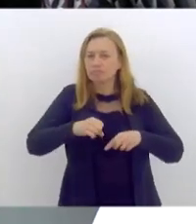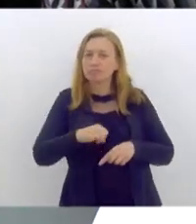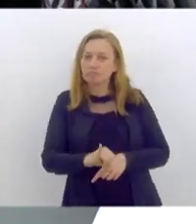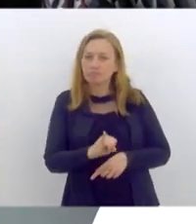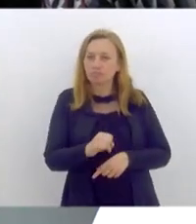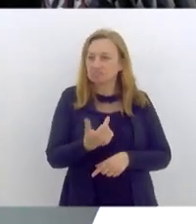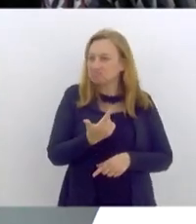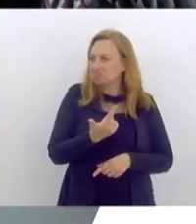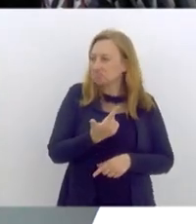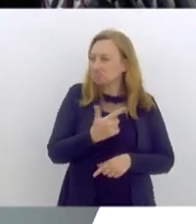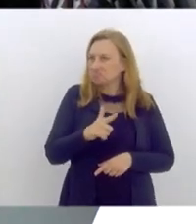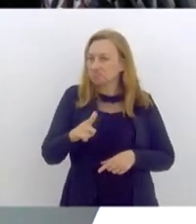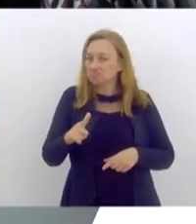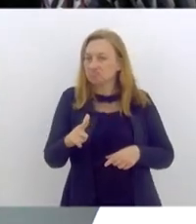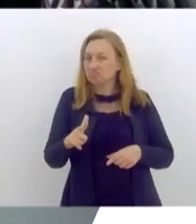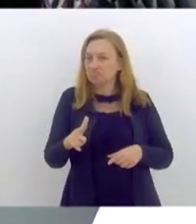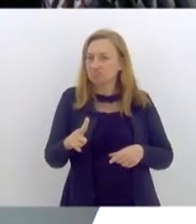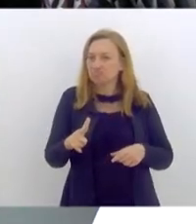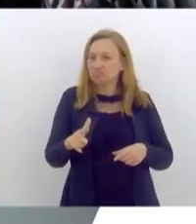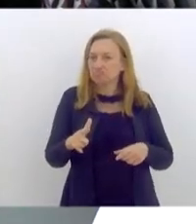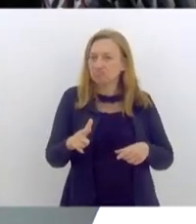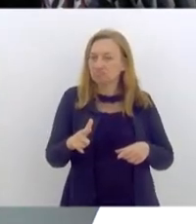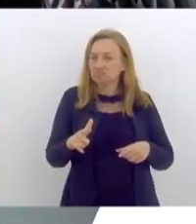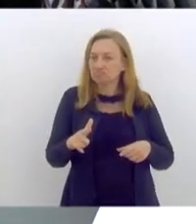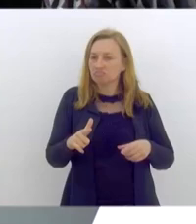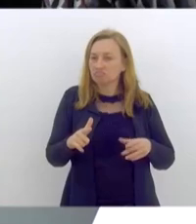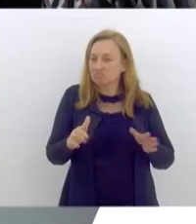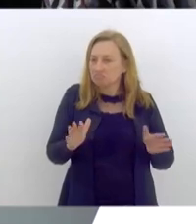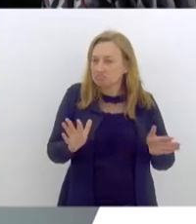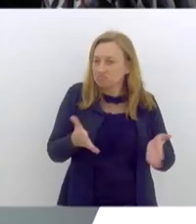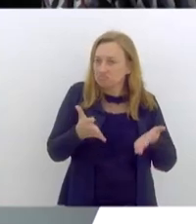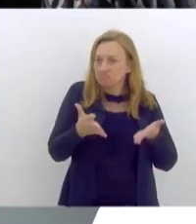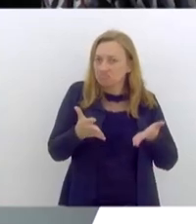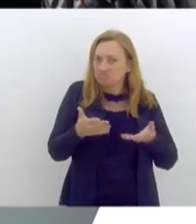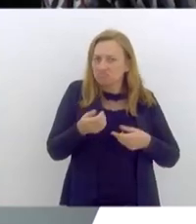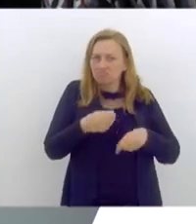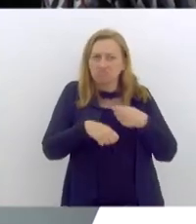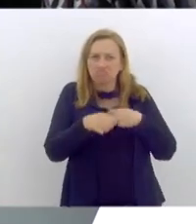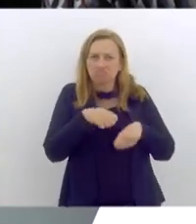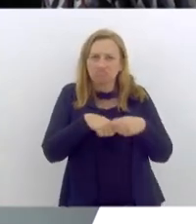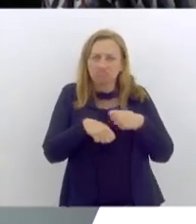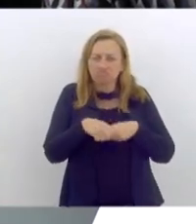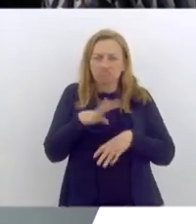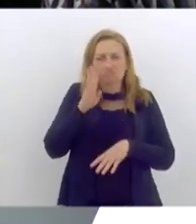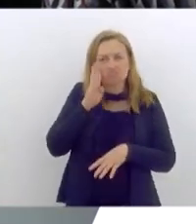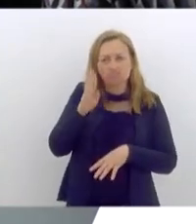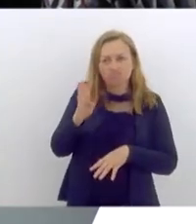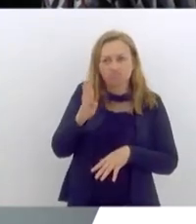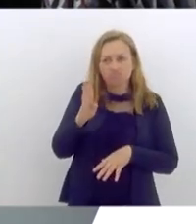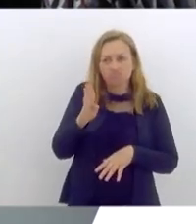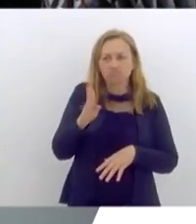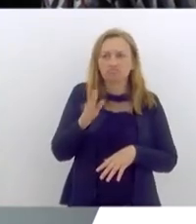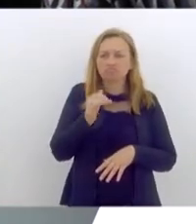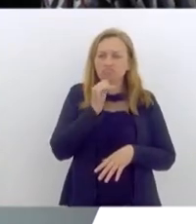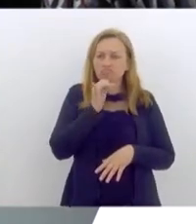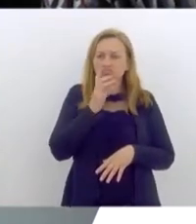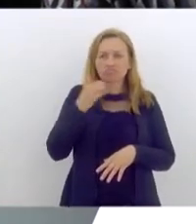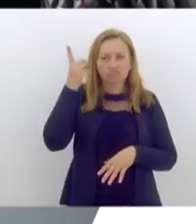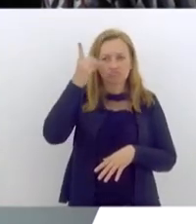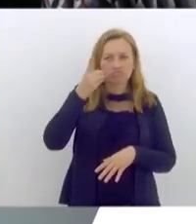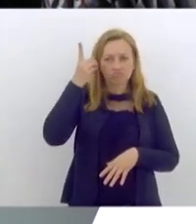está devidamente motivada qualquer ato administrativo mas principalmente uma no exemplo que o deputado